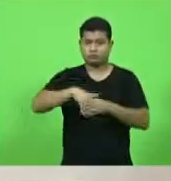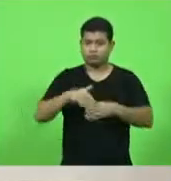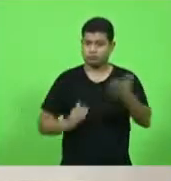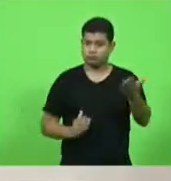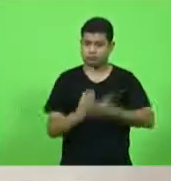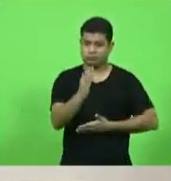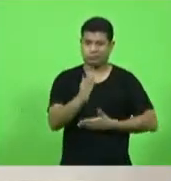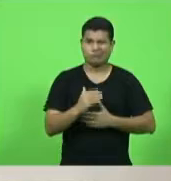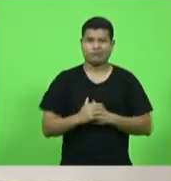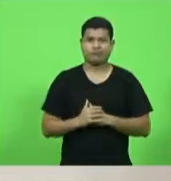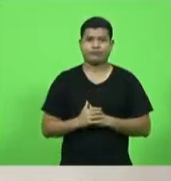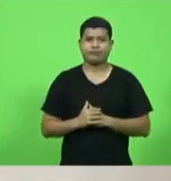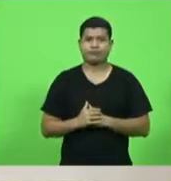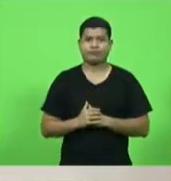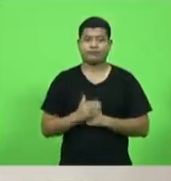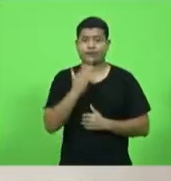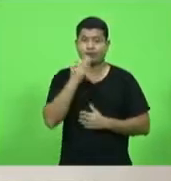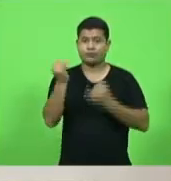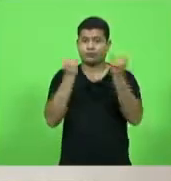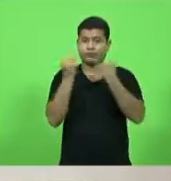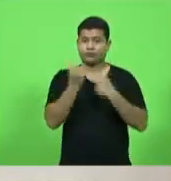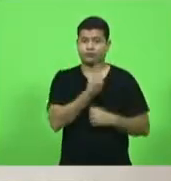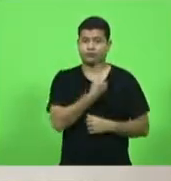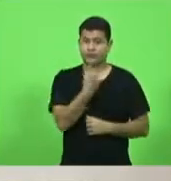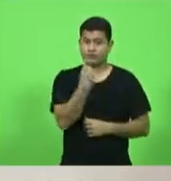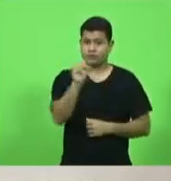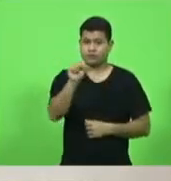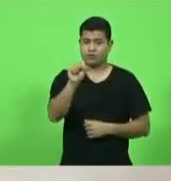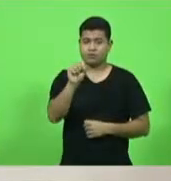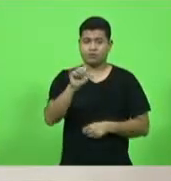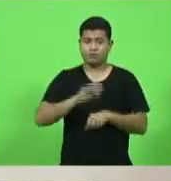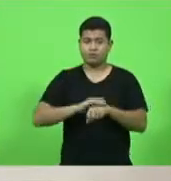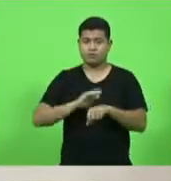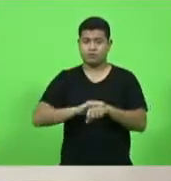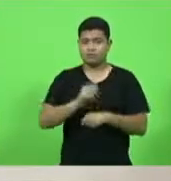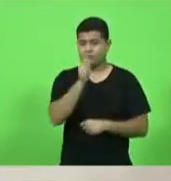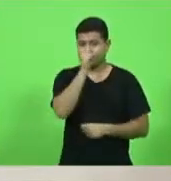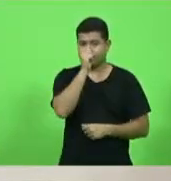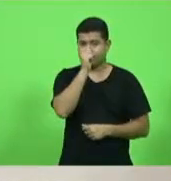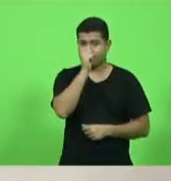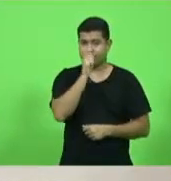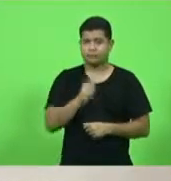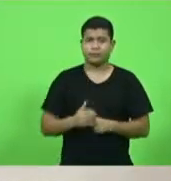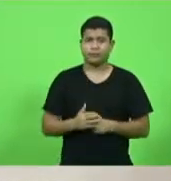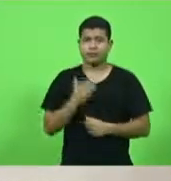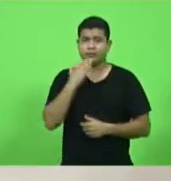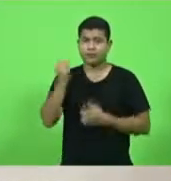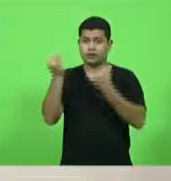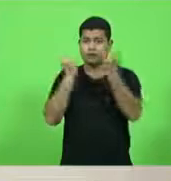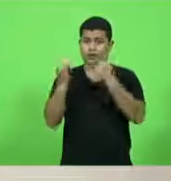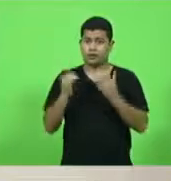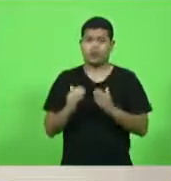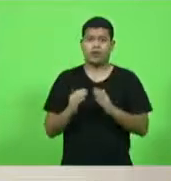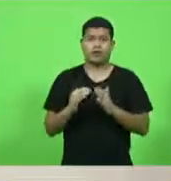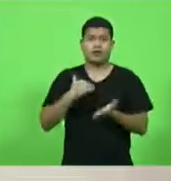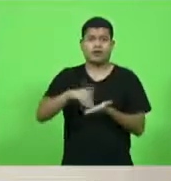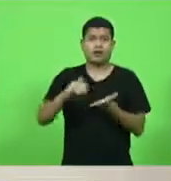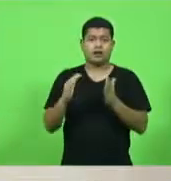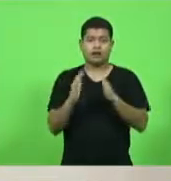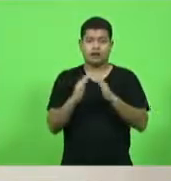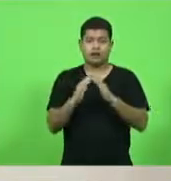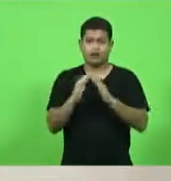aprovado. Pedido de informação número 18, autor, deputado João Amin, solicitando ao secretário de Estado da Casa